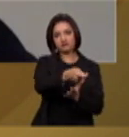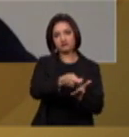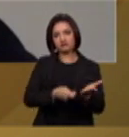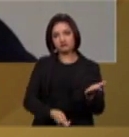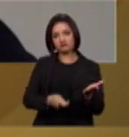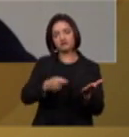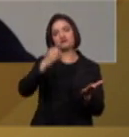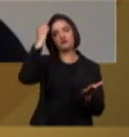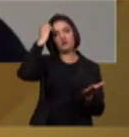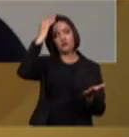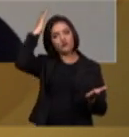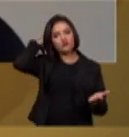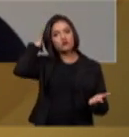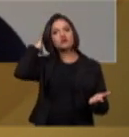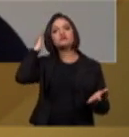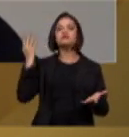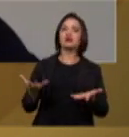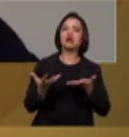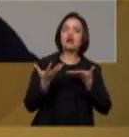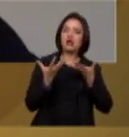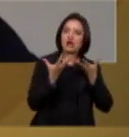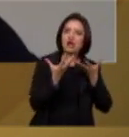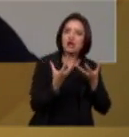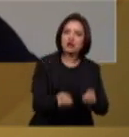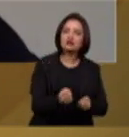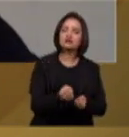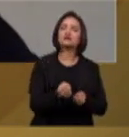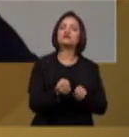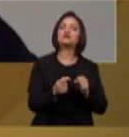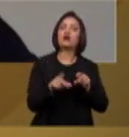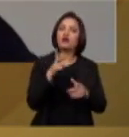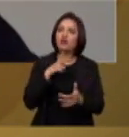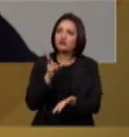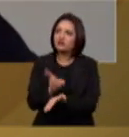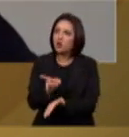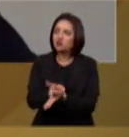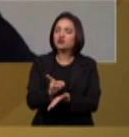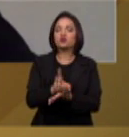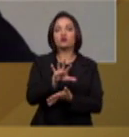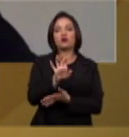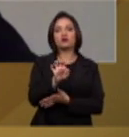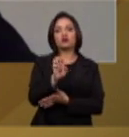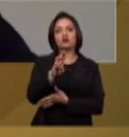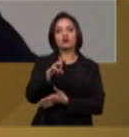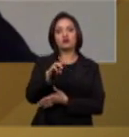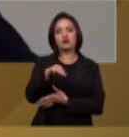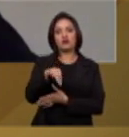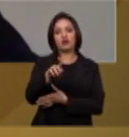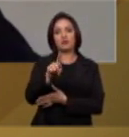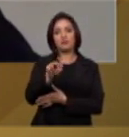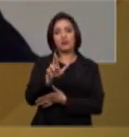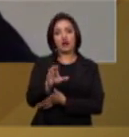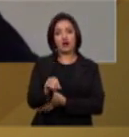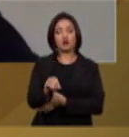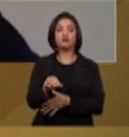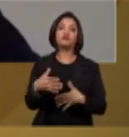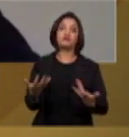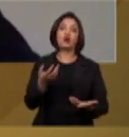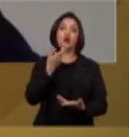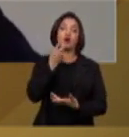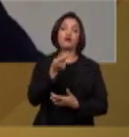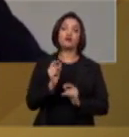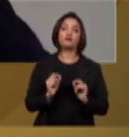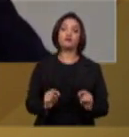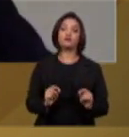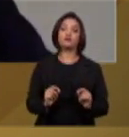para conhecer e dar provimento aos embargos de divergência. Eu quero assentar